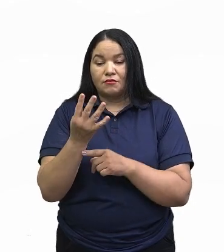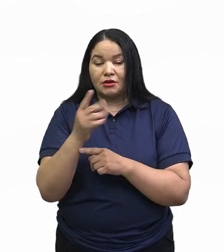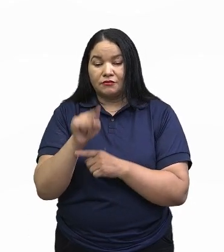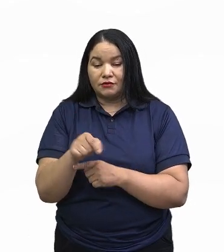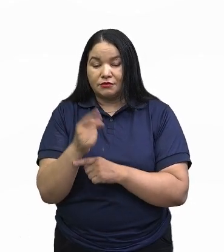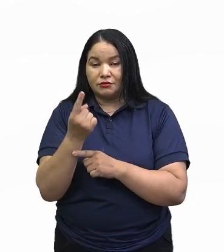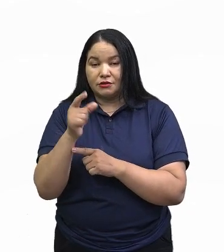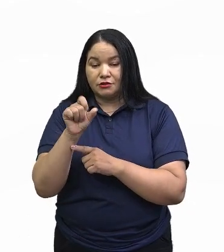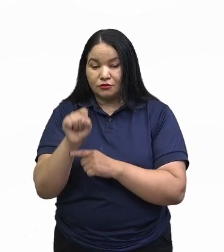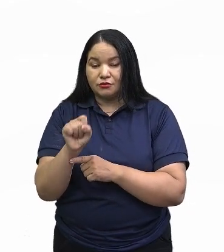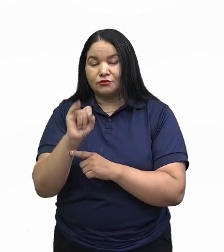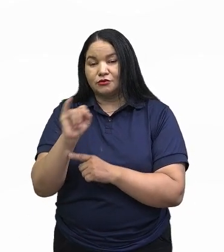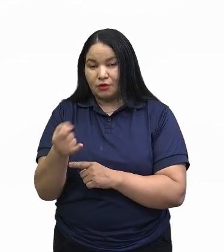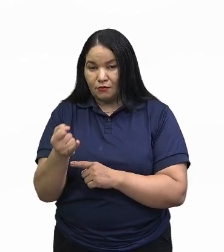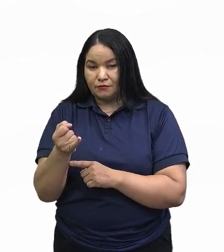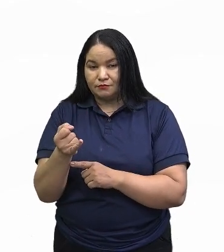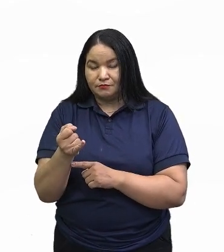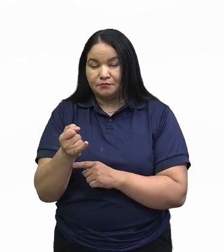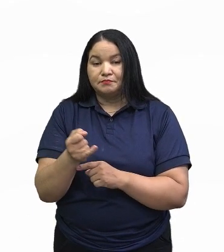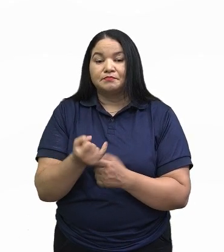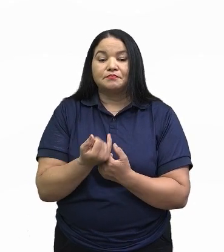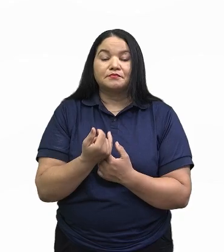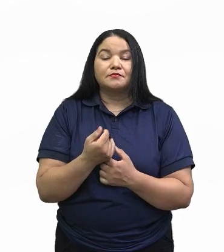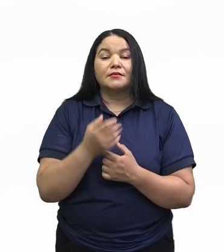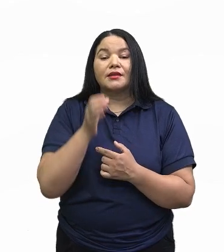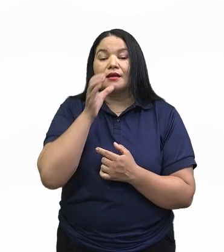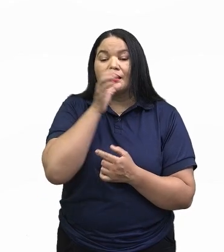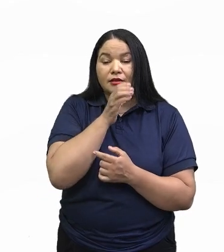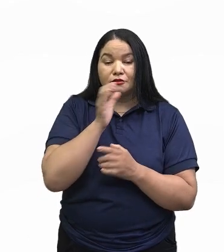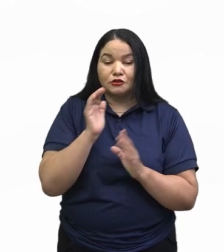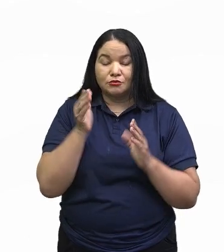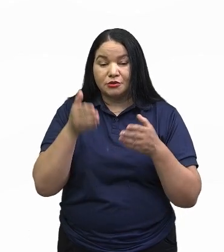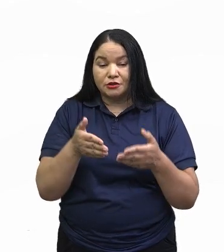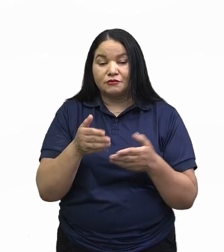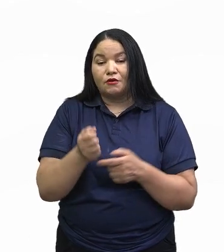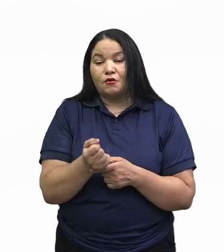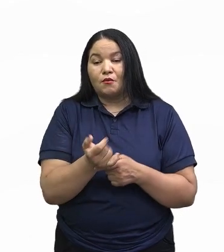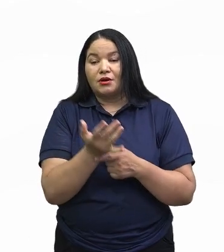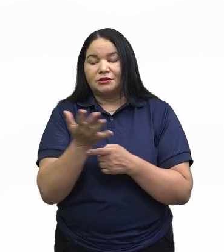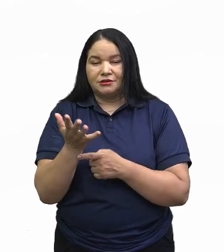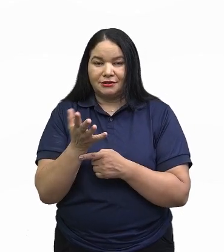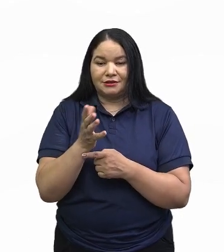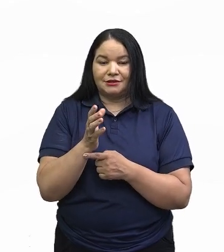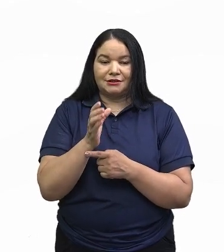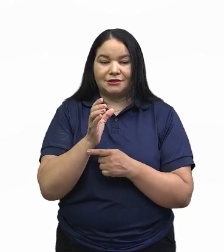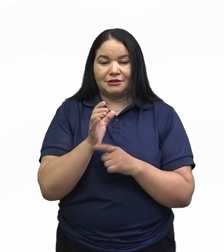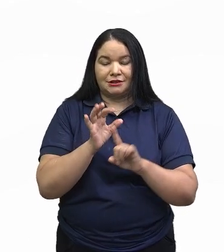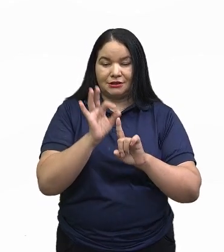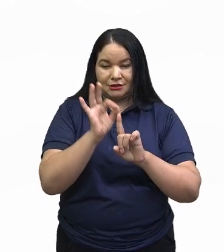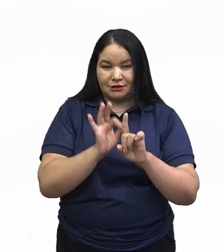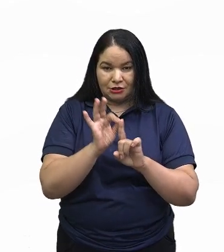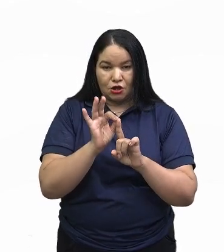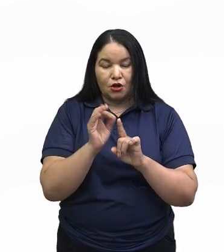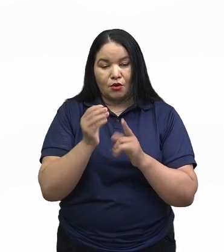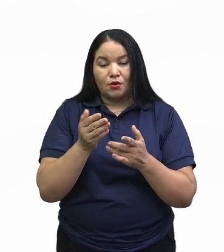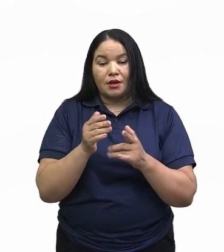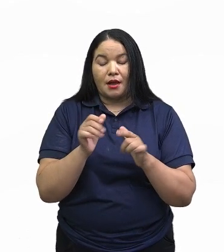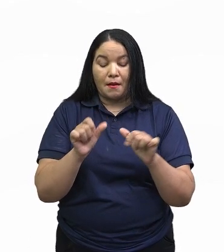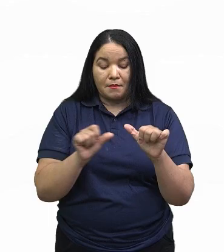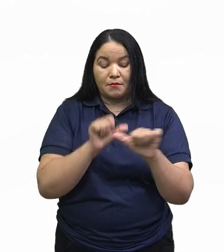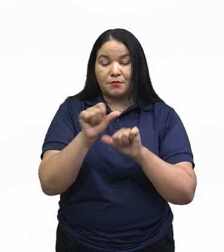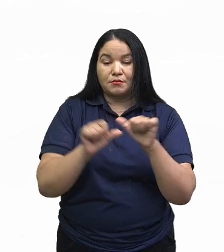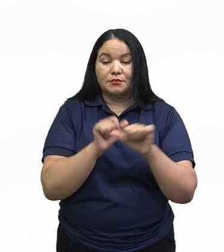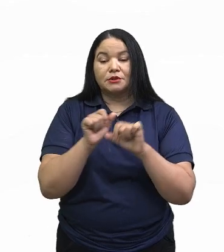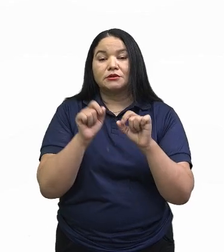joules. O calor específico, ele é a quantidade de calor requerida para alterar a temperatura